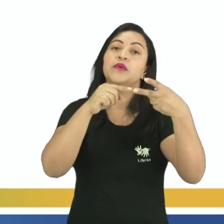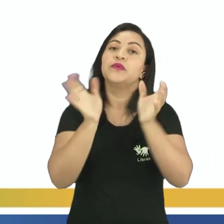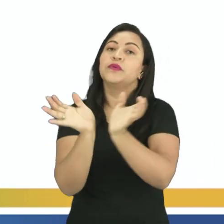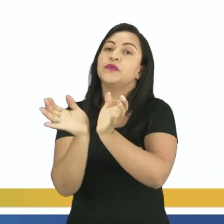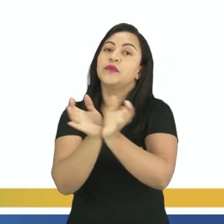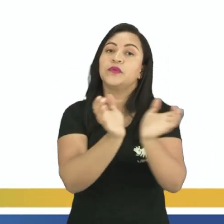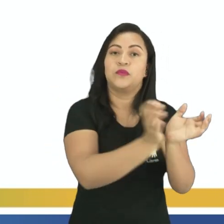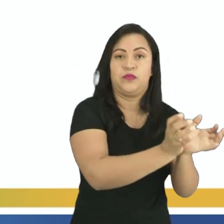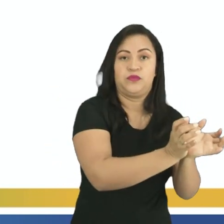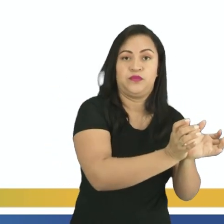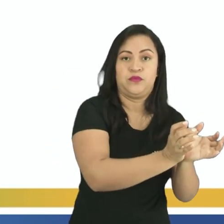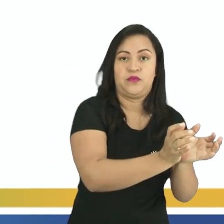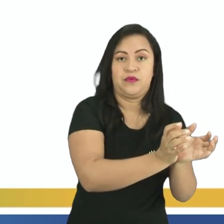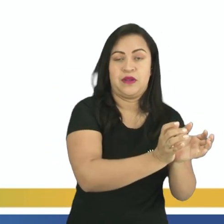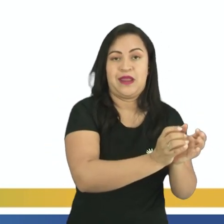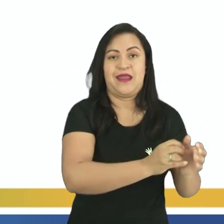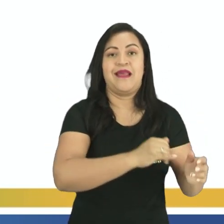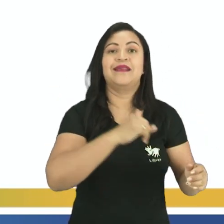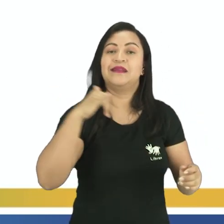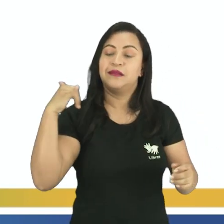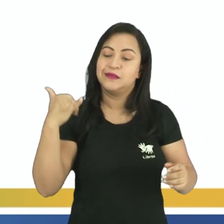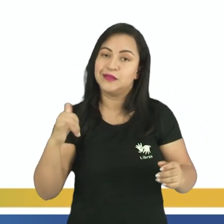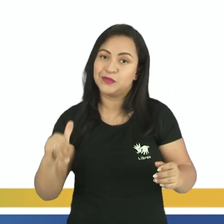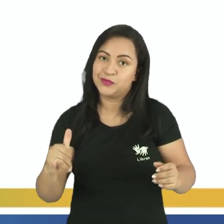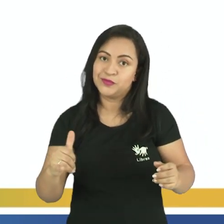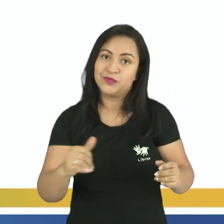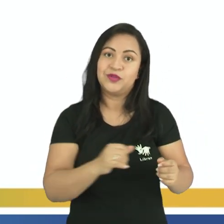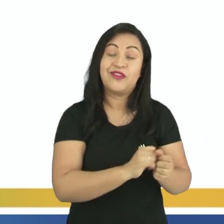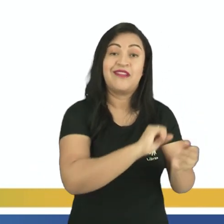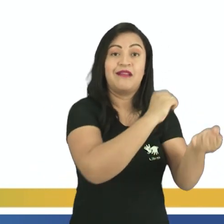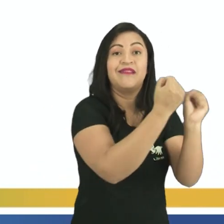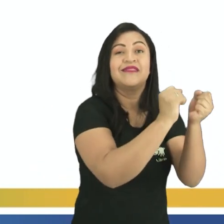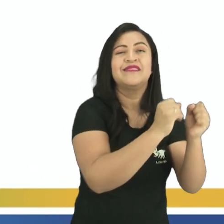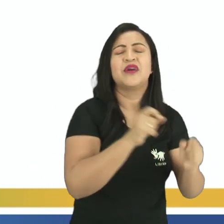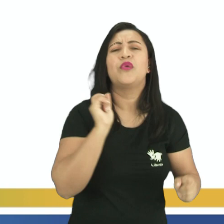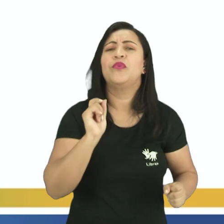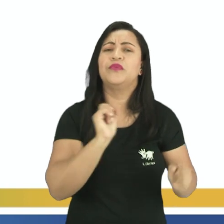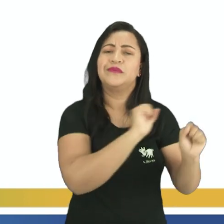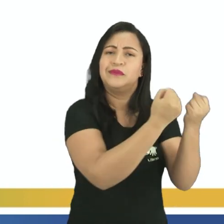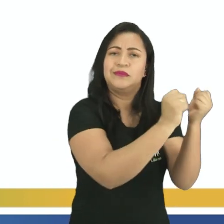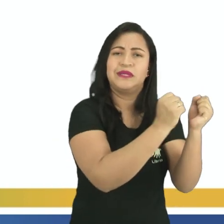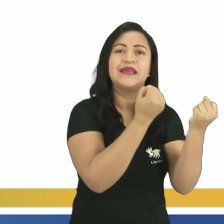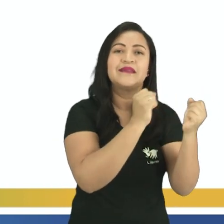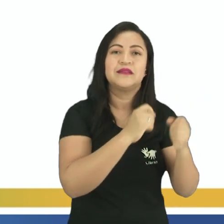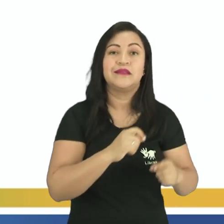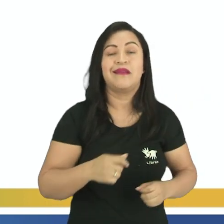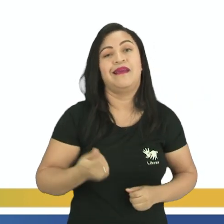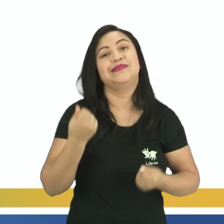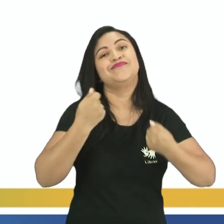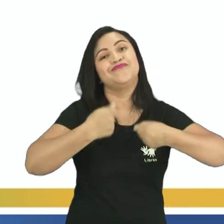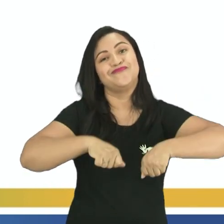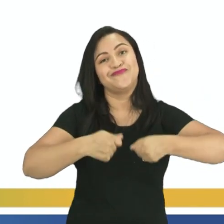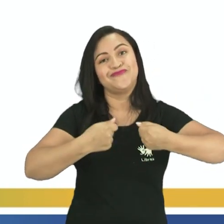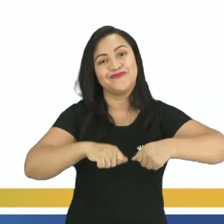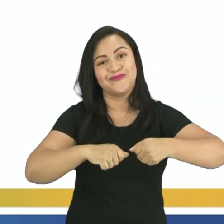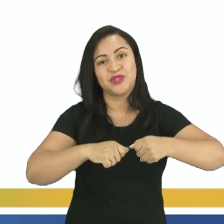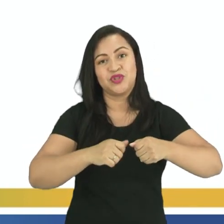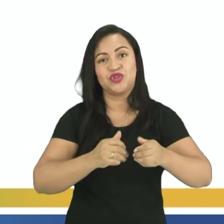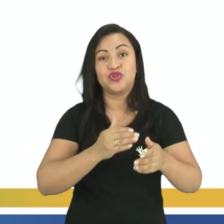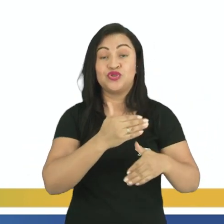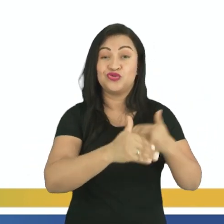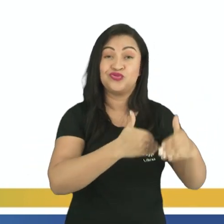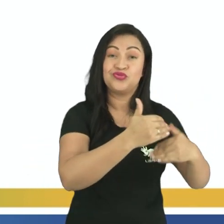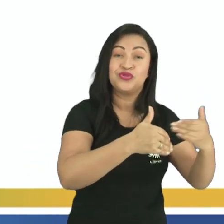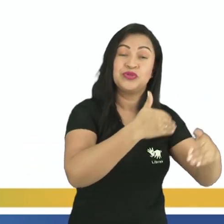ondas mecânicas e as ondas eletromagnéticas. As ondas mecânicas, elas necessitam de um meio para que ocorra